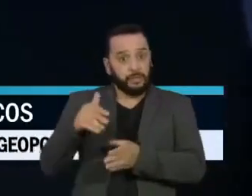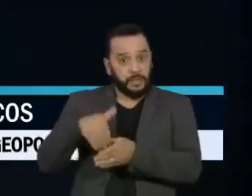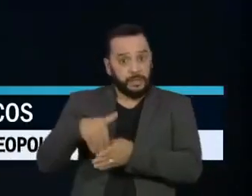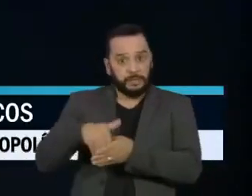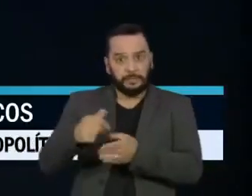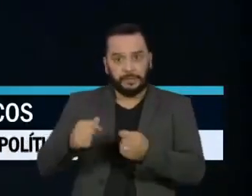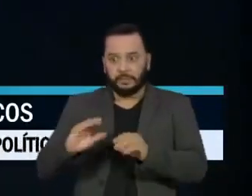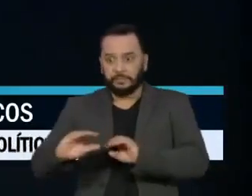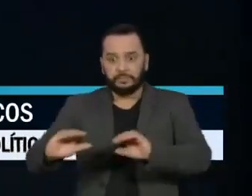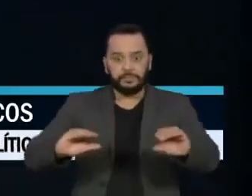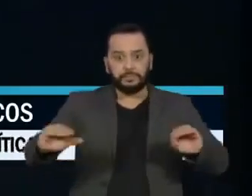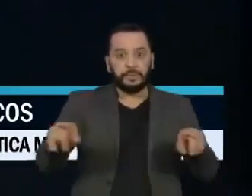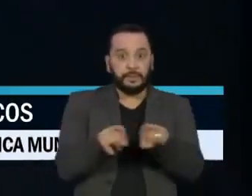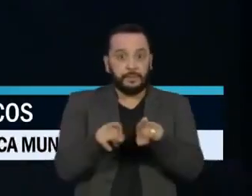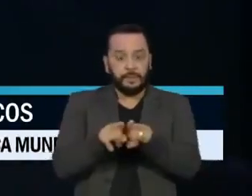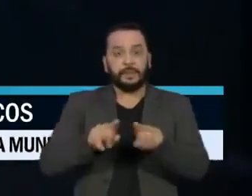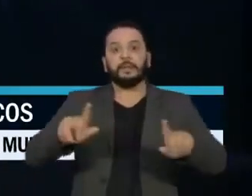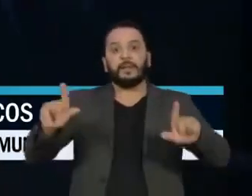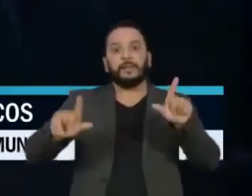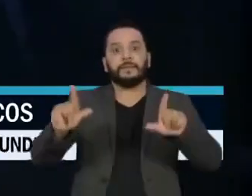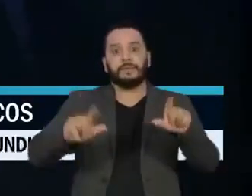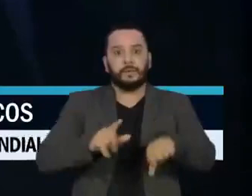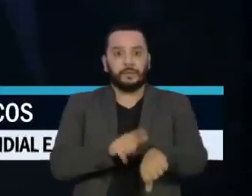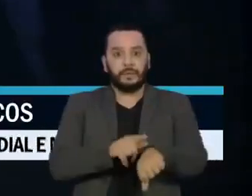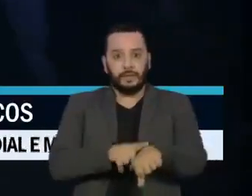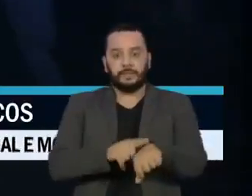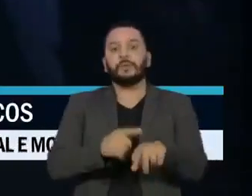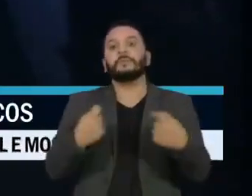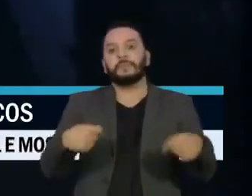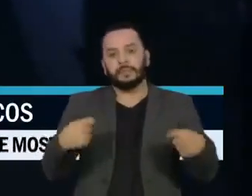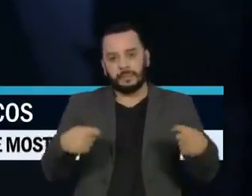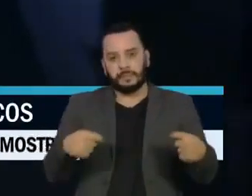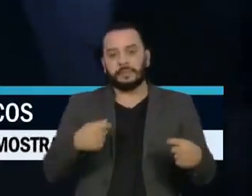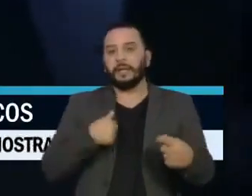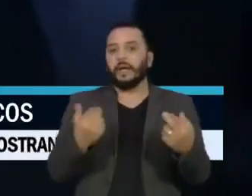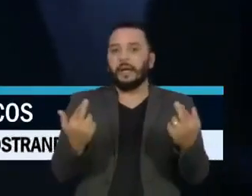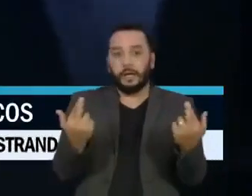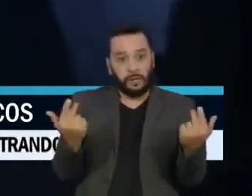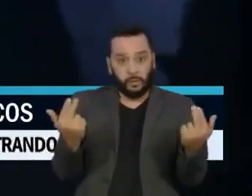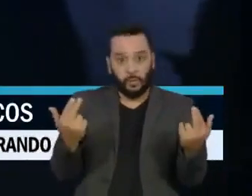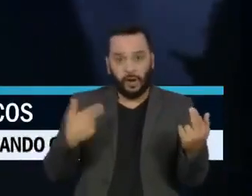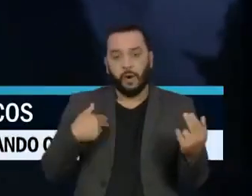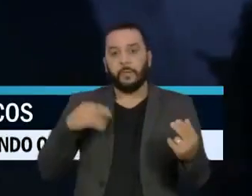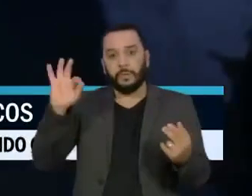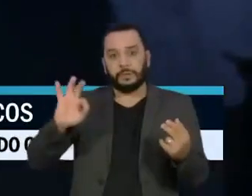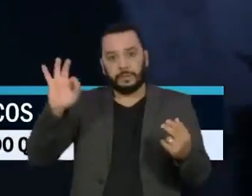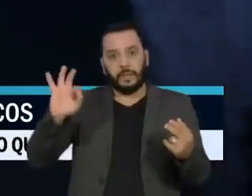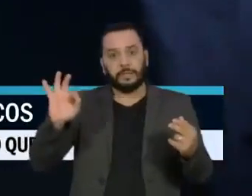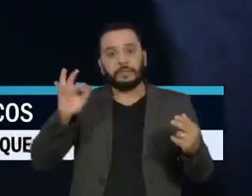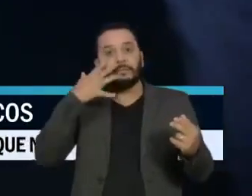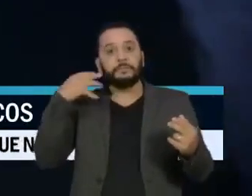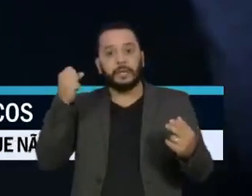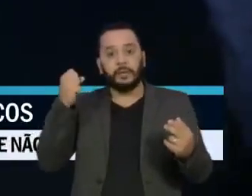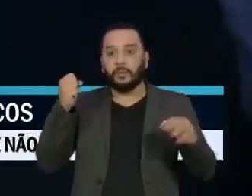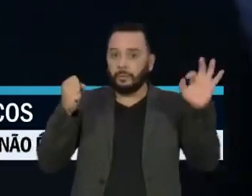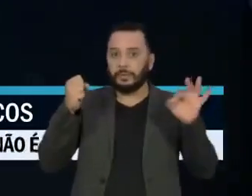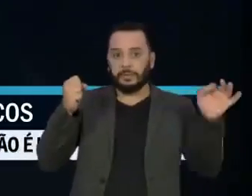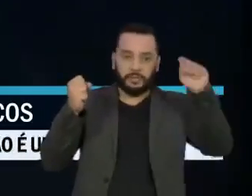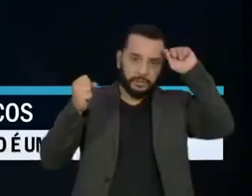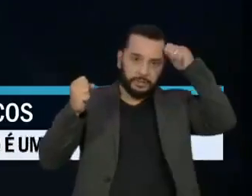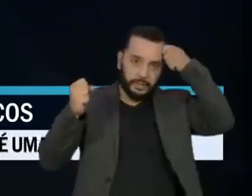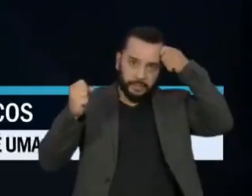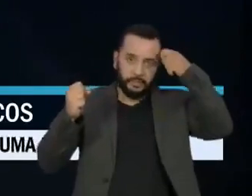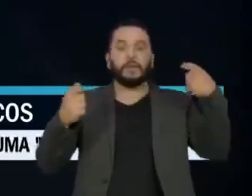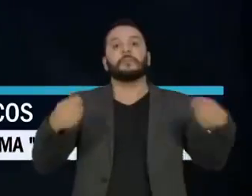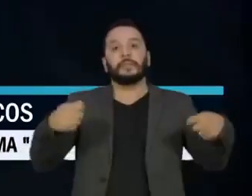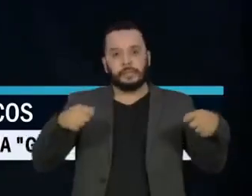de propaganda na TV proporcionalmente ao número de candidatos negros e brancos. A divisão terá que